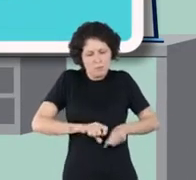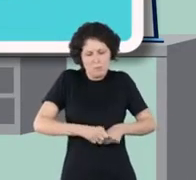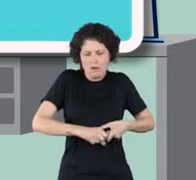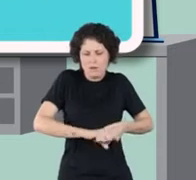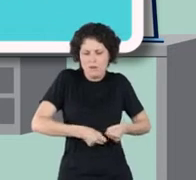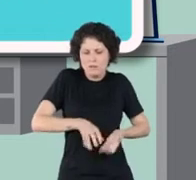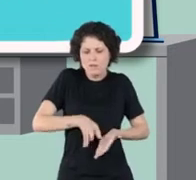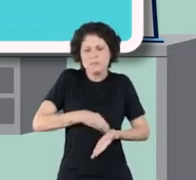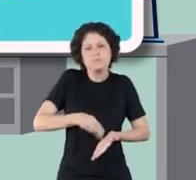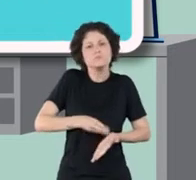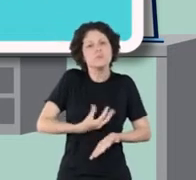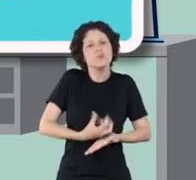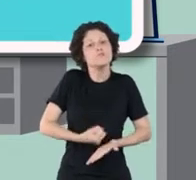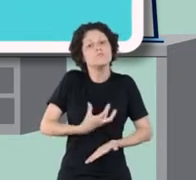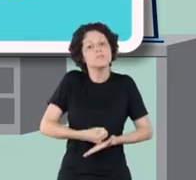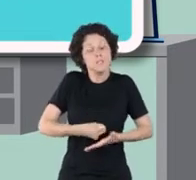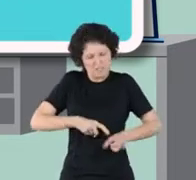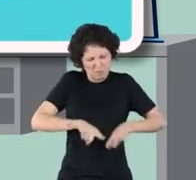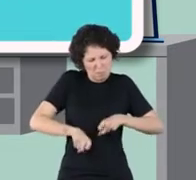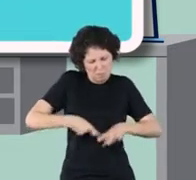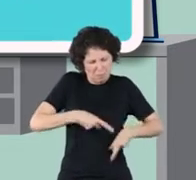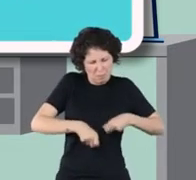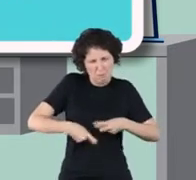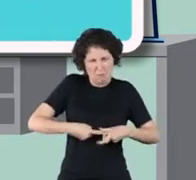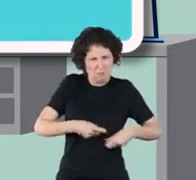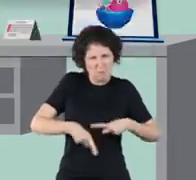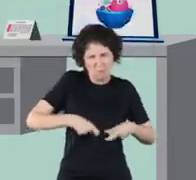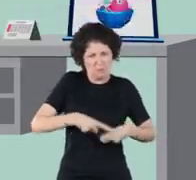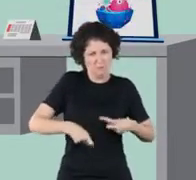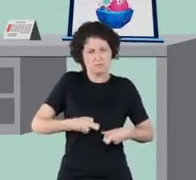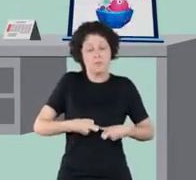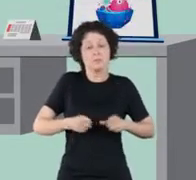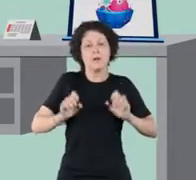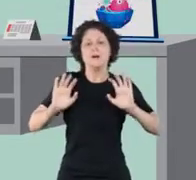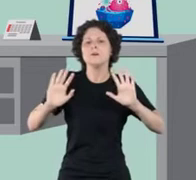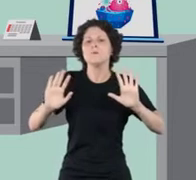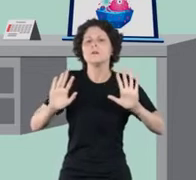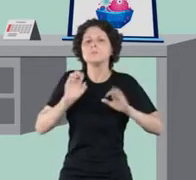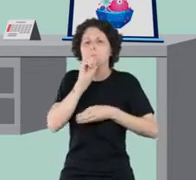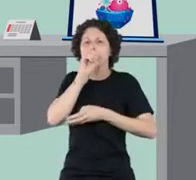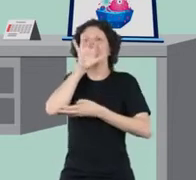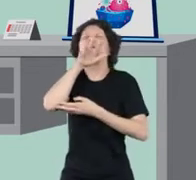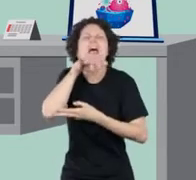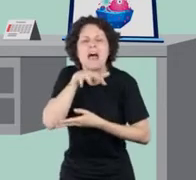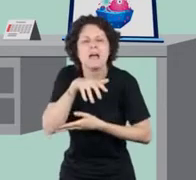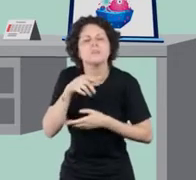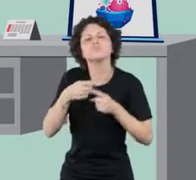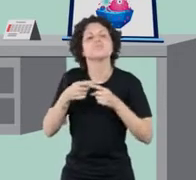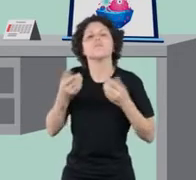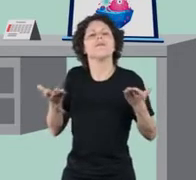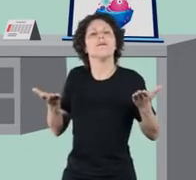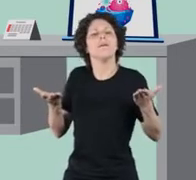quebradas, digerindo os alimentos e eliminando alguns micro-organismos. Mas o que acontece quando a gente vomita? Bom,